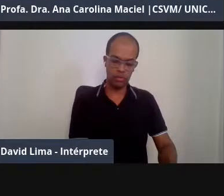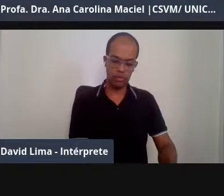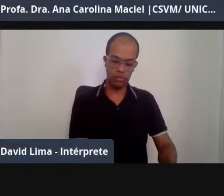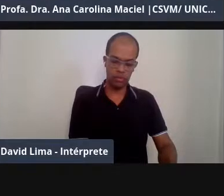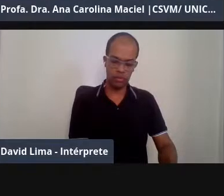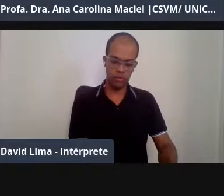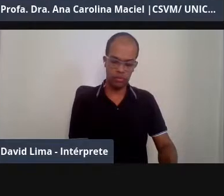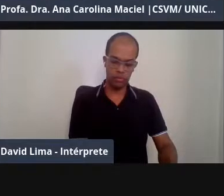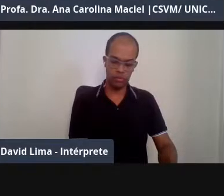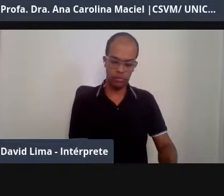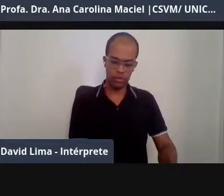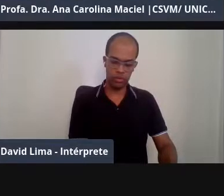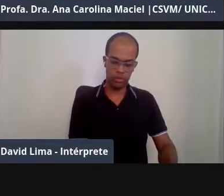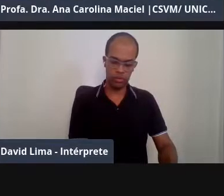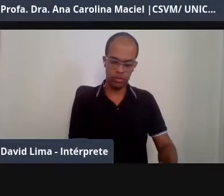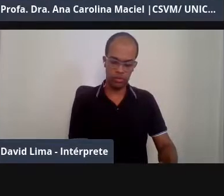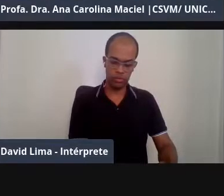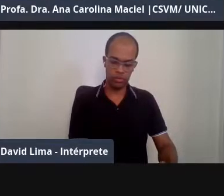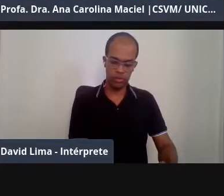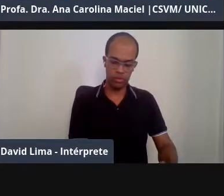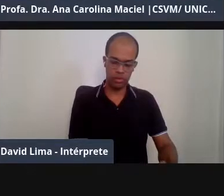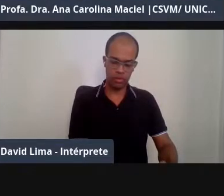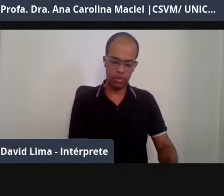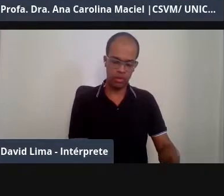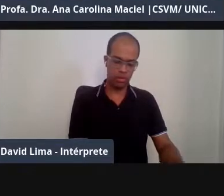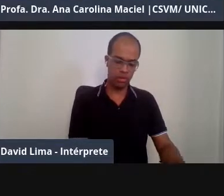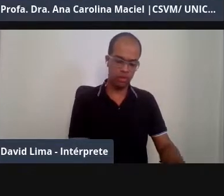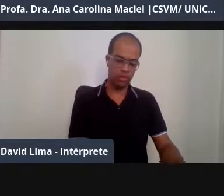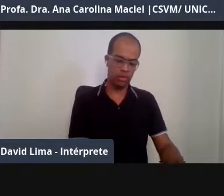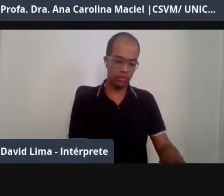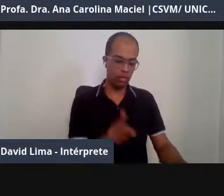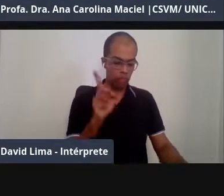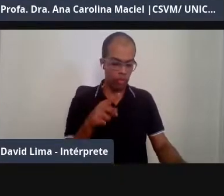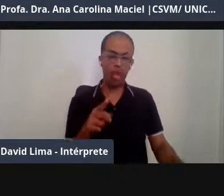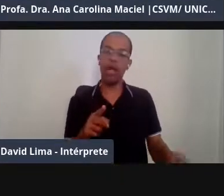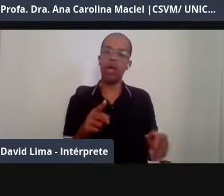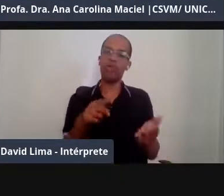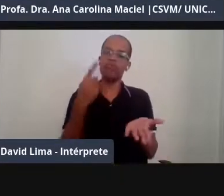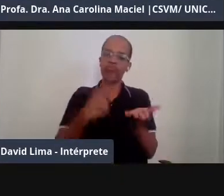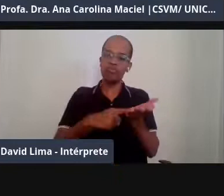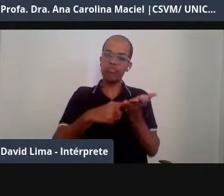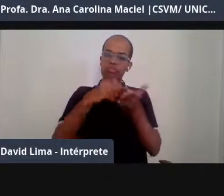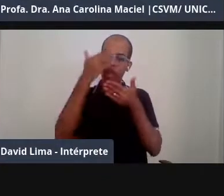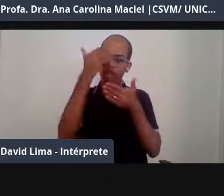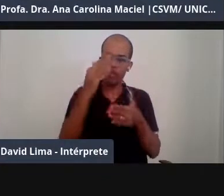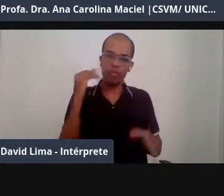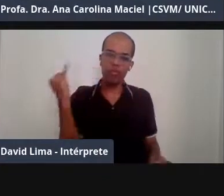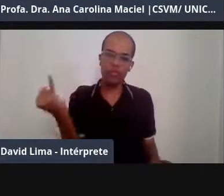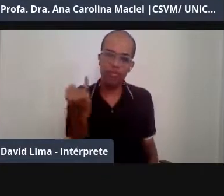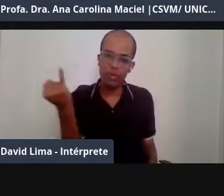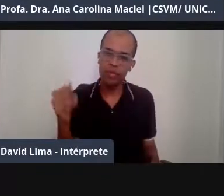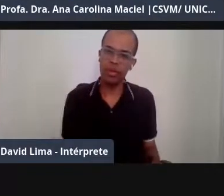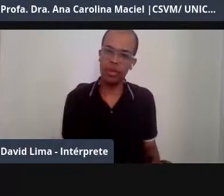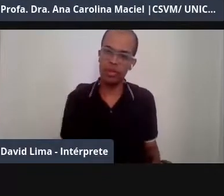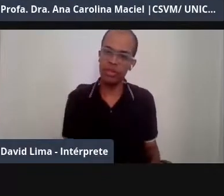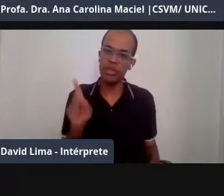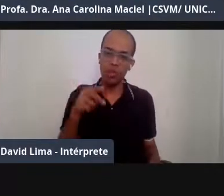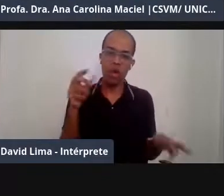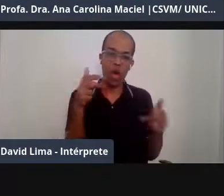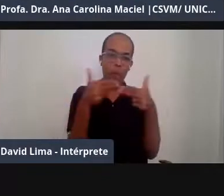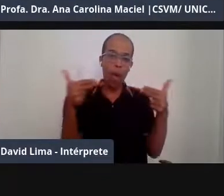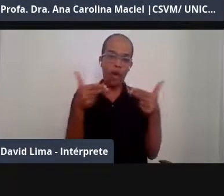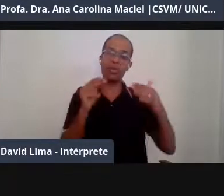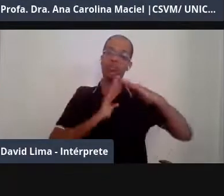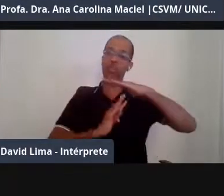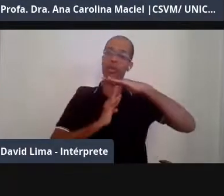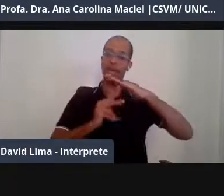também cria um laço de gratidão, que é muito importante. Isso é um papo entre imigrantes, que eu falo